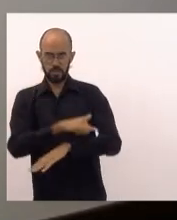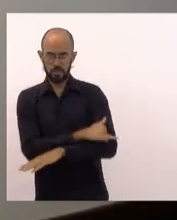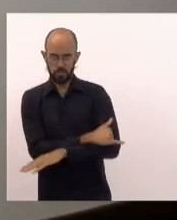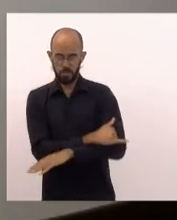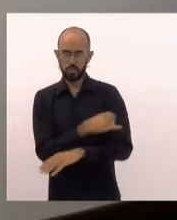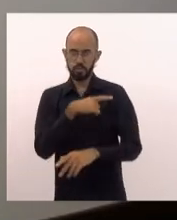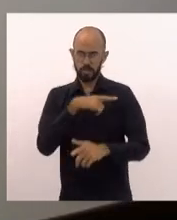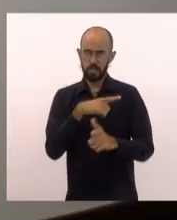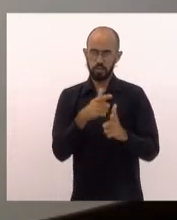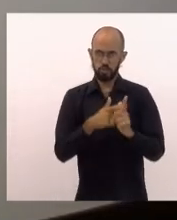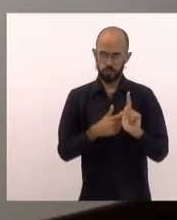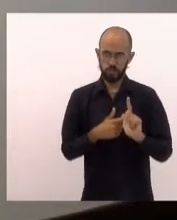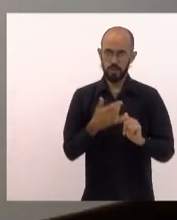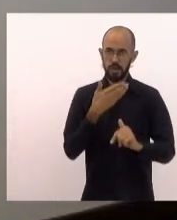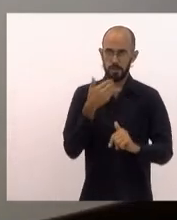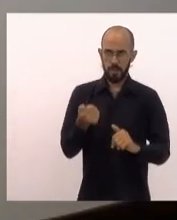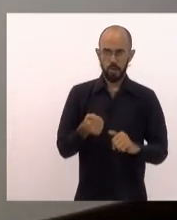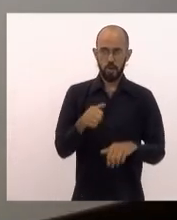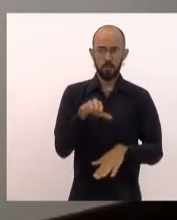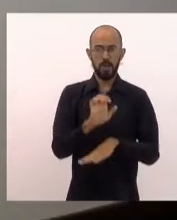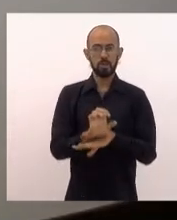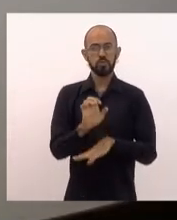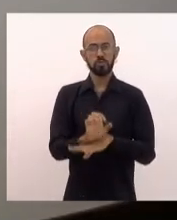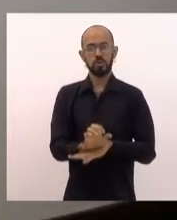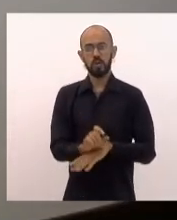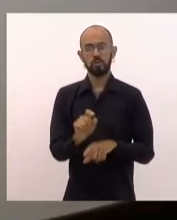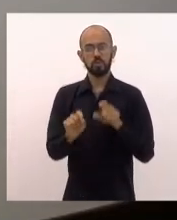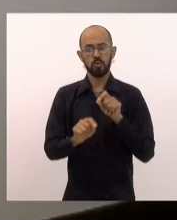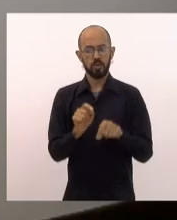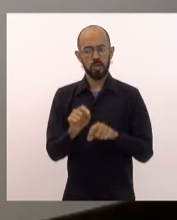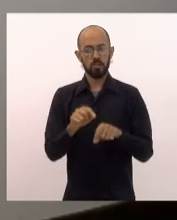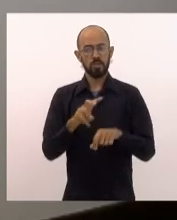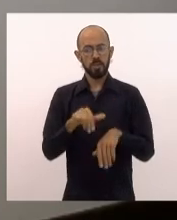e é melhor para o Estado, que o valor de outorga vai ser